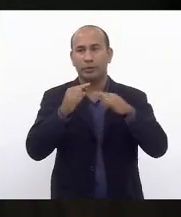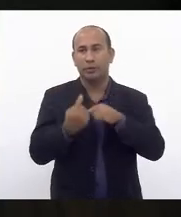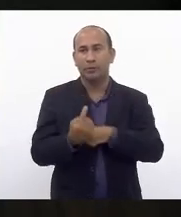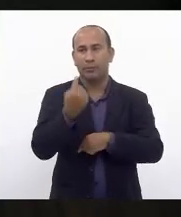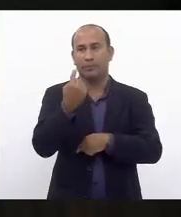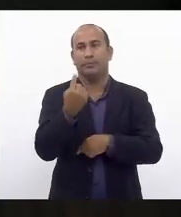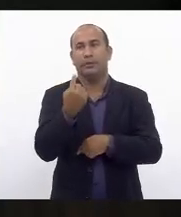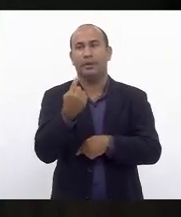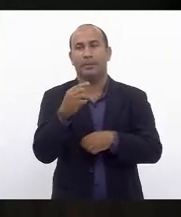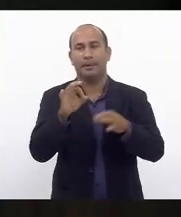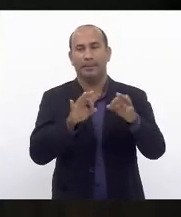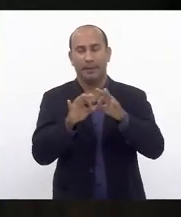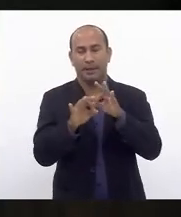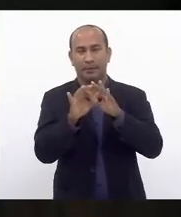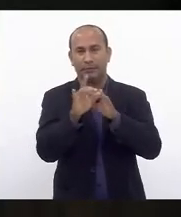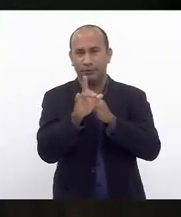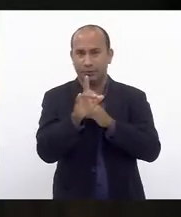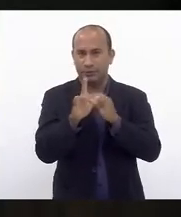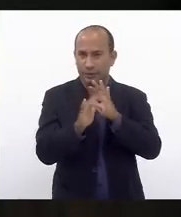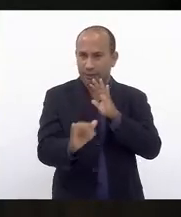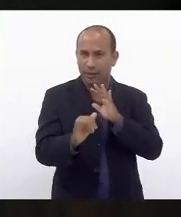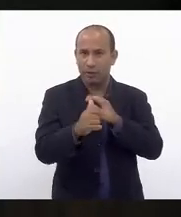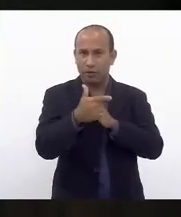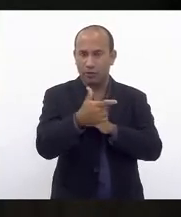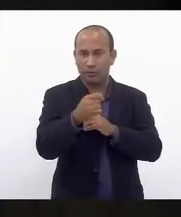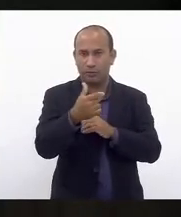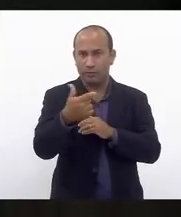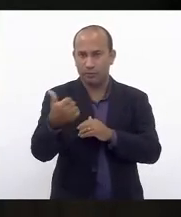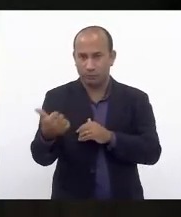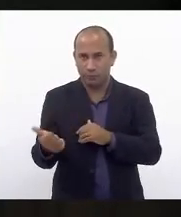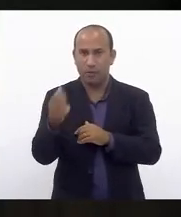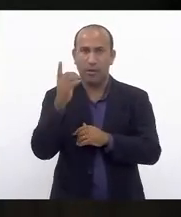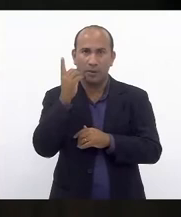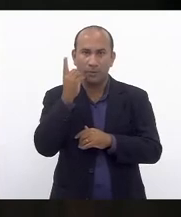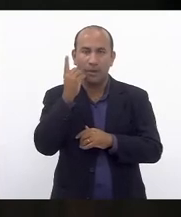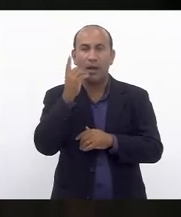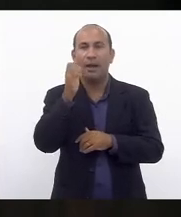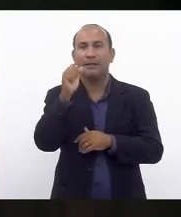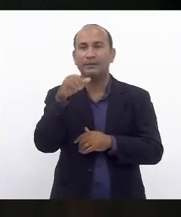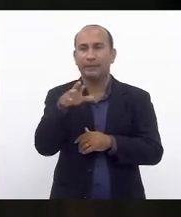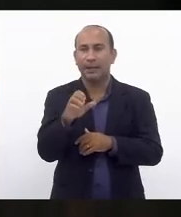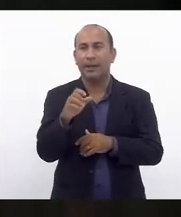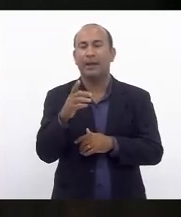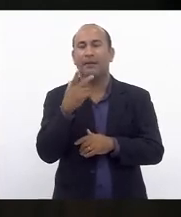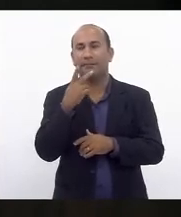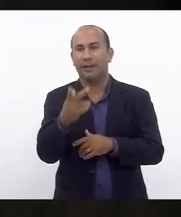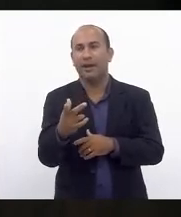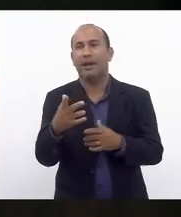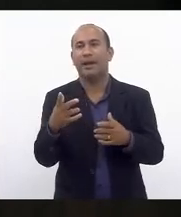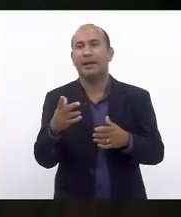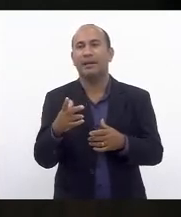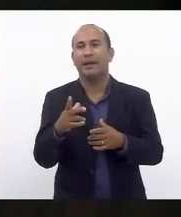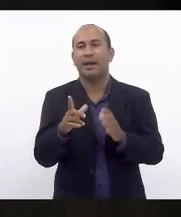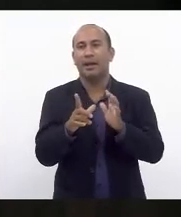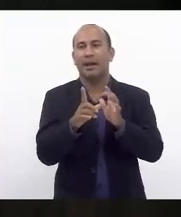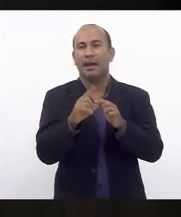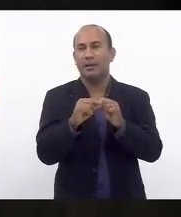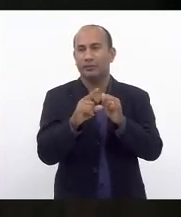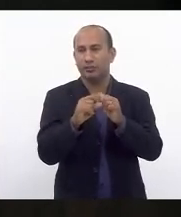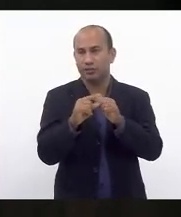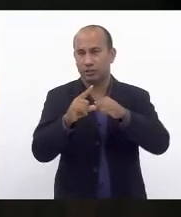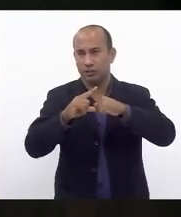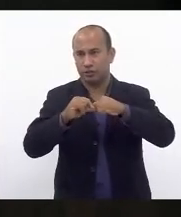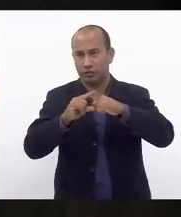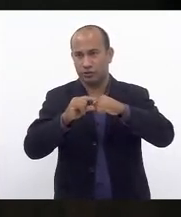projeto de lei complementar número 51/2021, de autoria do deputado André Correia, que acrescenta artigo à lei complementar número